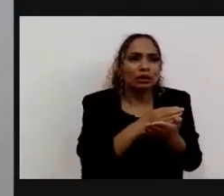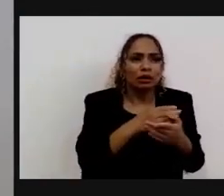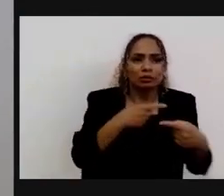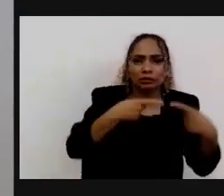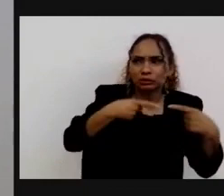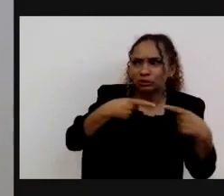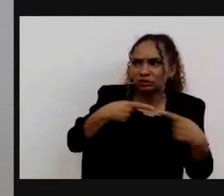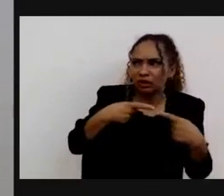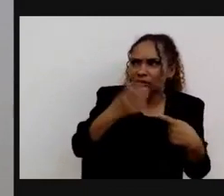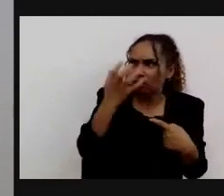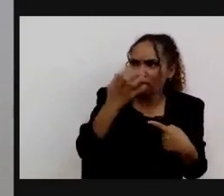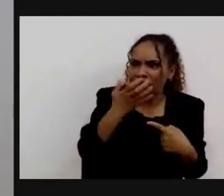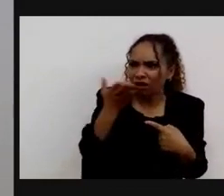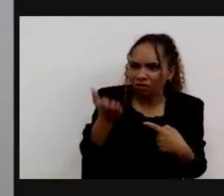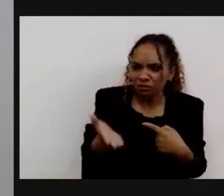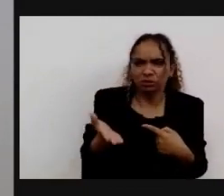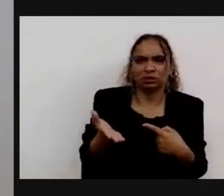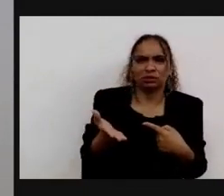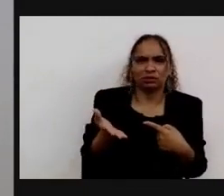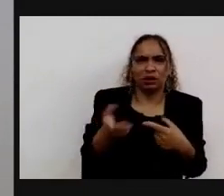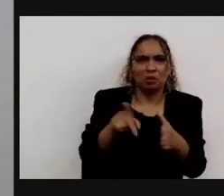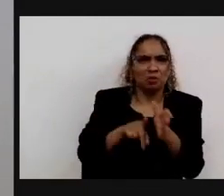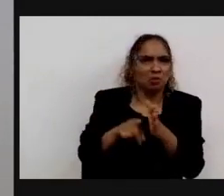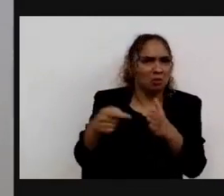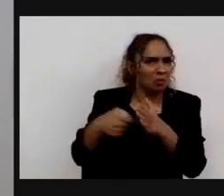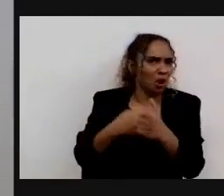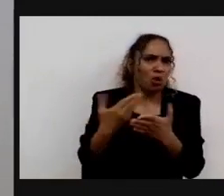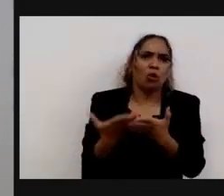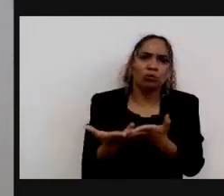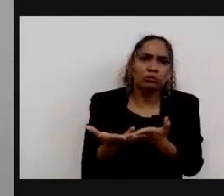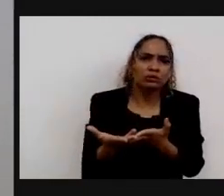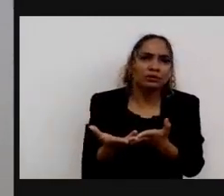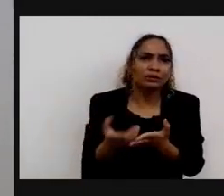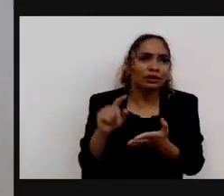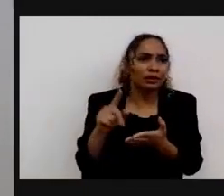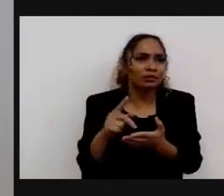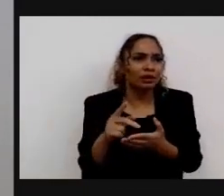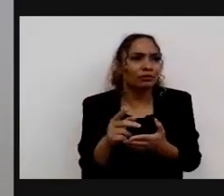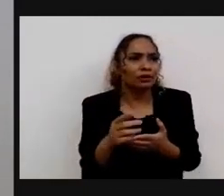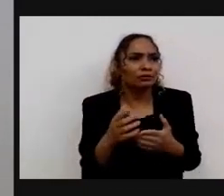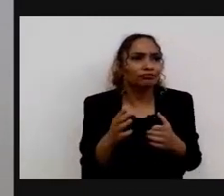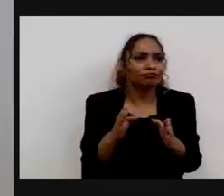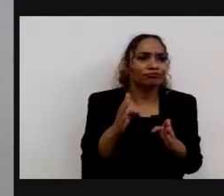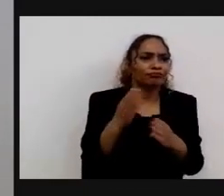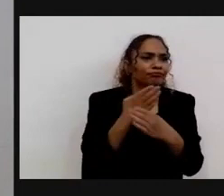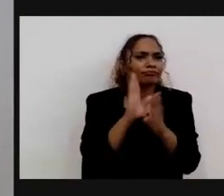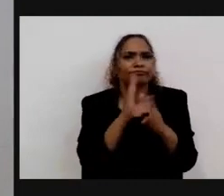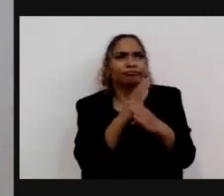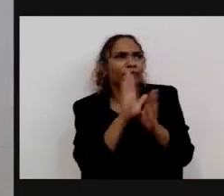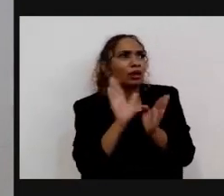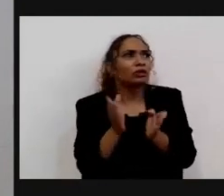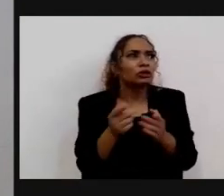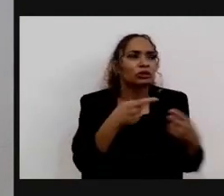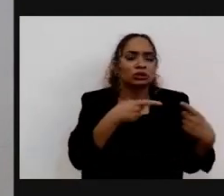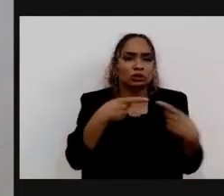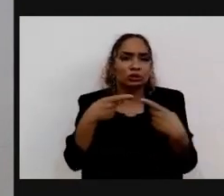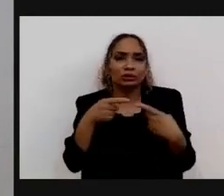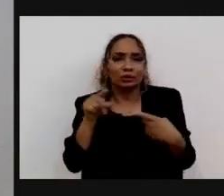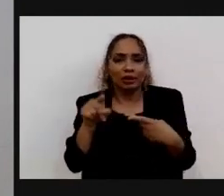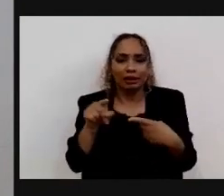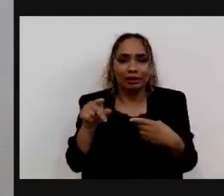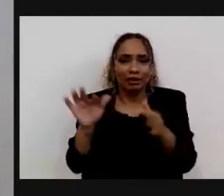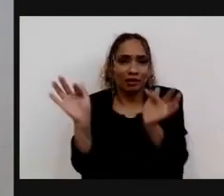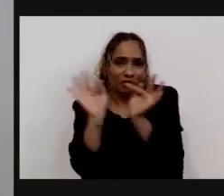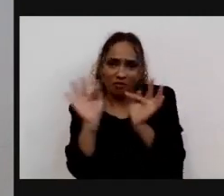bravo com esse cara né e ele ao mesmo tempo ele ficava perdido na discussão Então nem ele tava